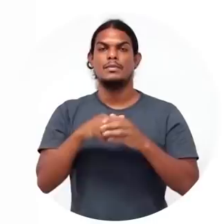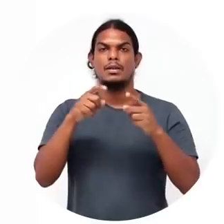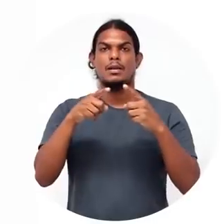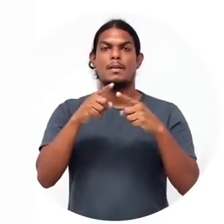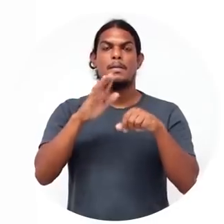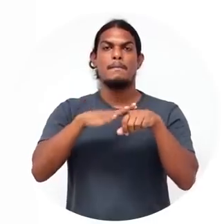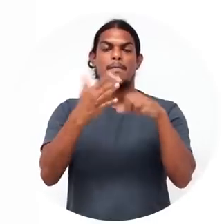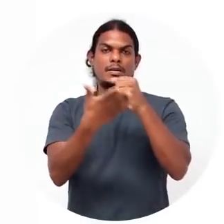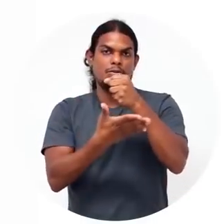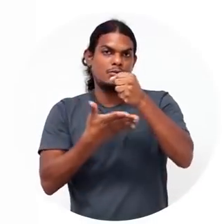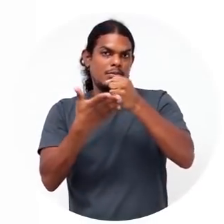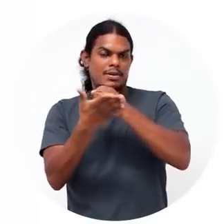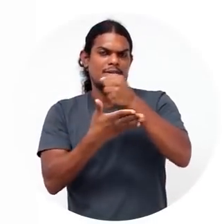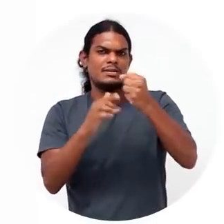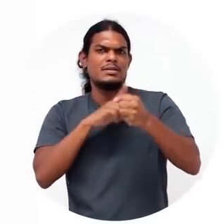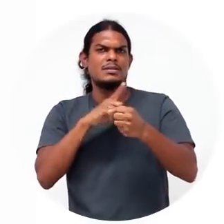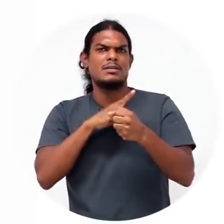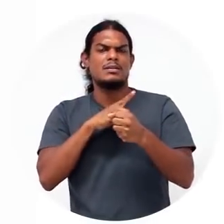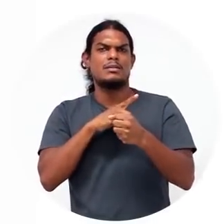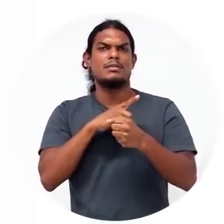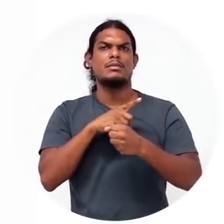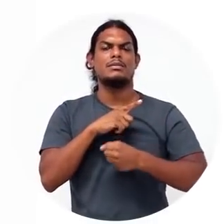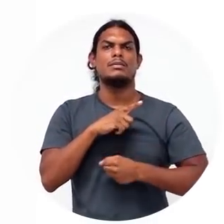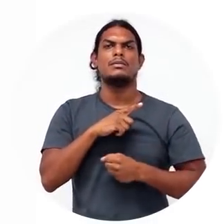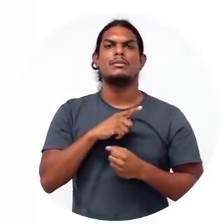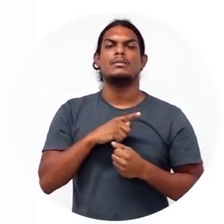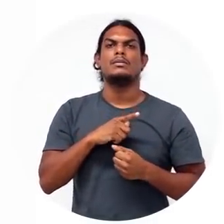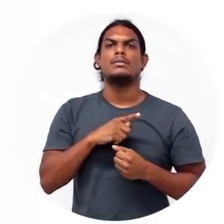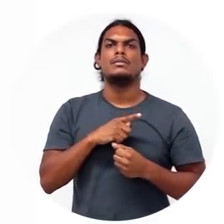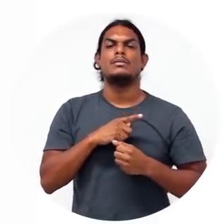vocês, aí a gente tem uma